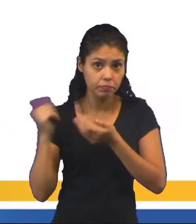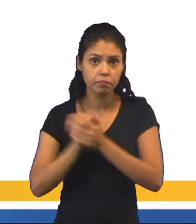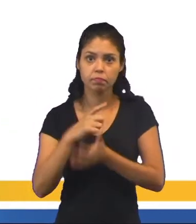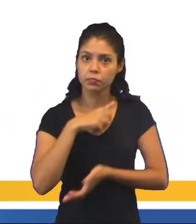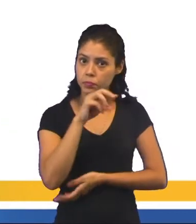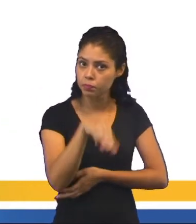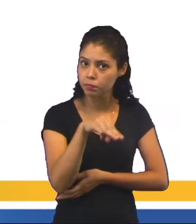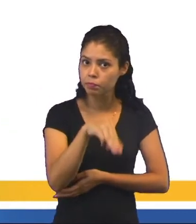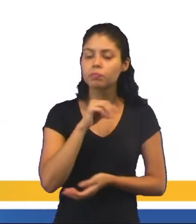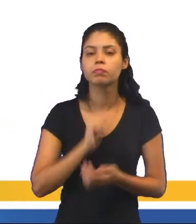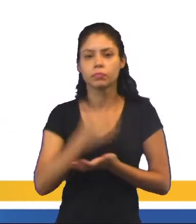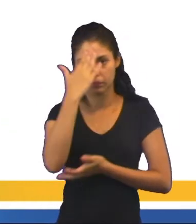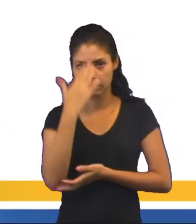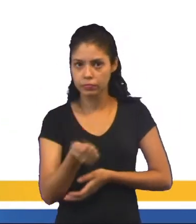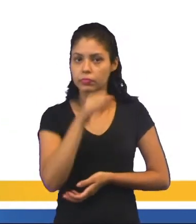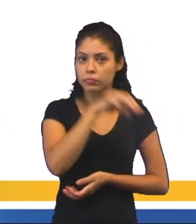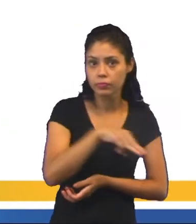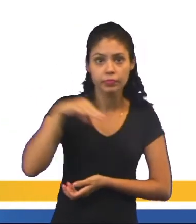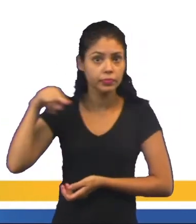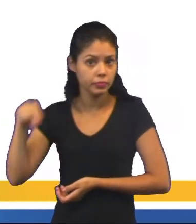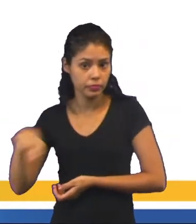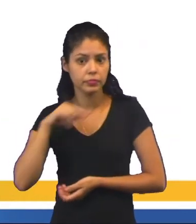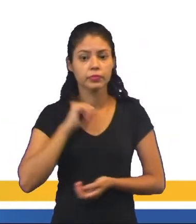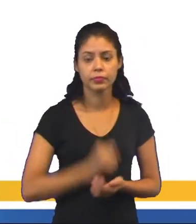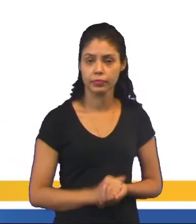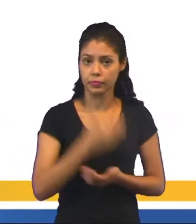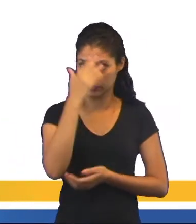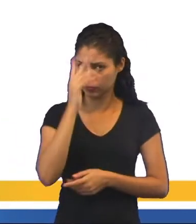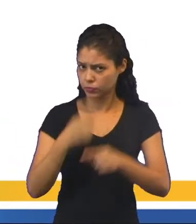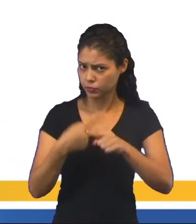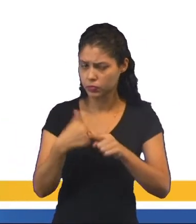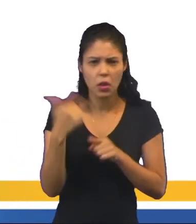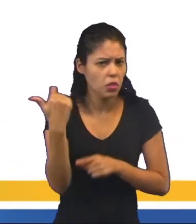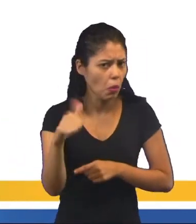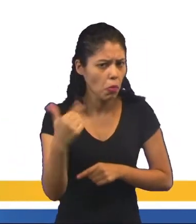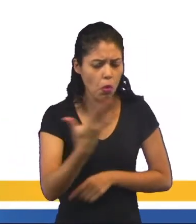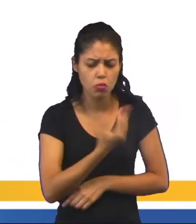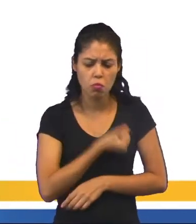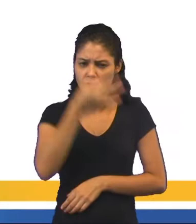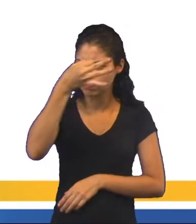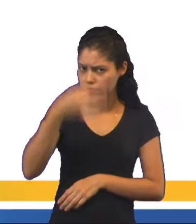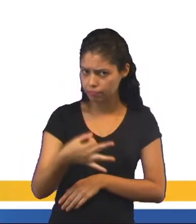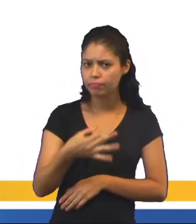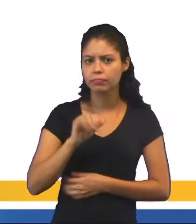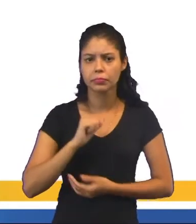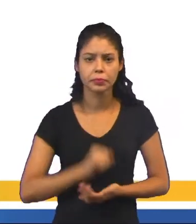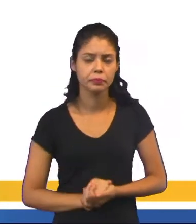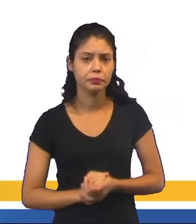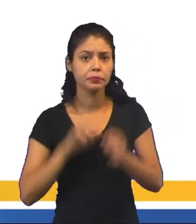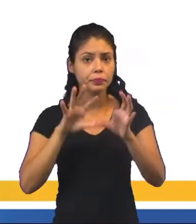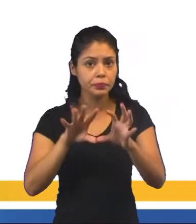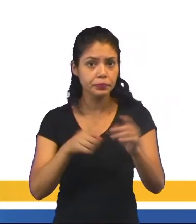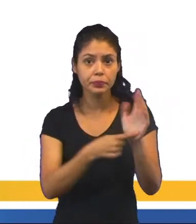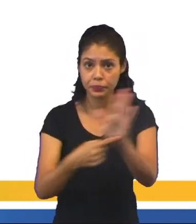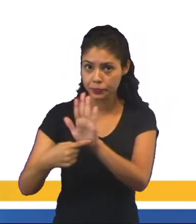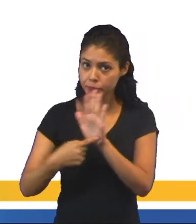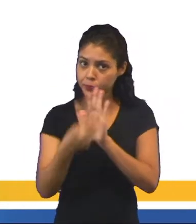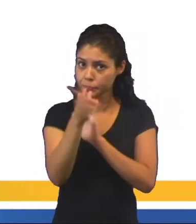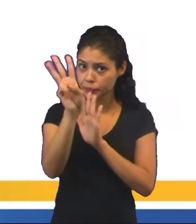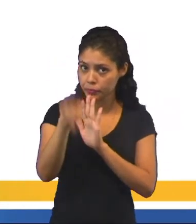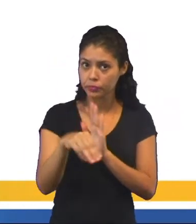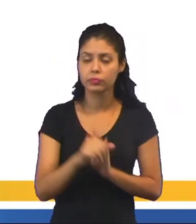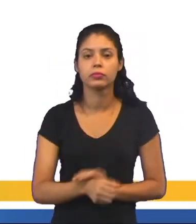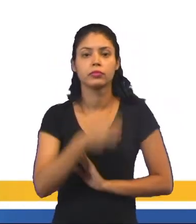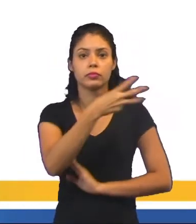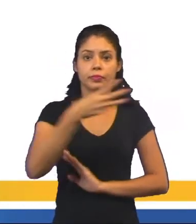matriz M, sabendo que ela é N por N. Por quê? Ela não tem um número exato. Aí, ela representa uma matriz